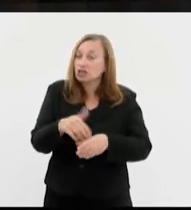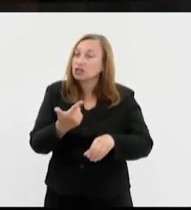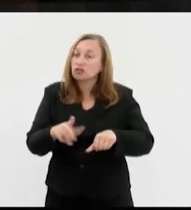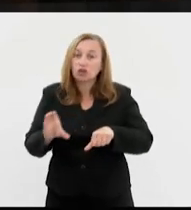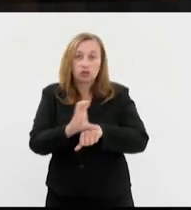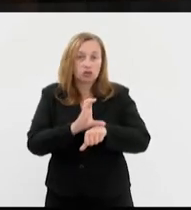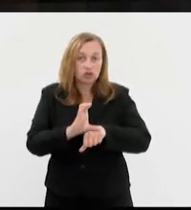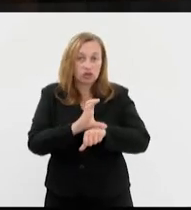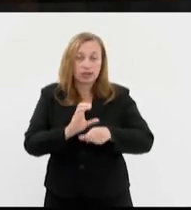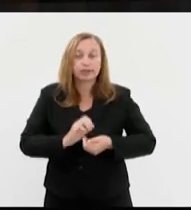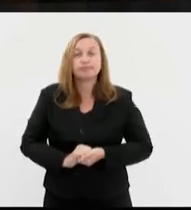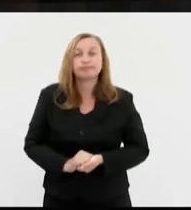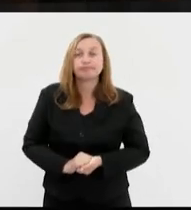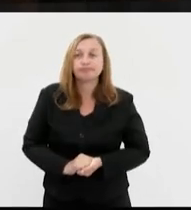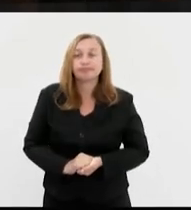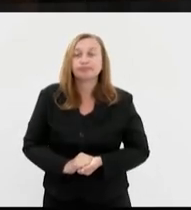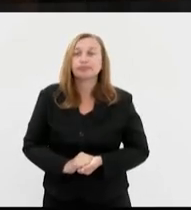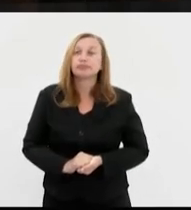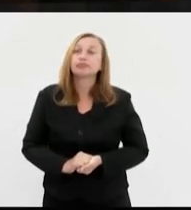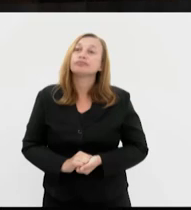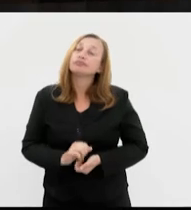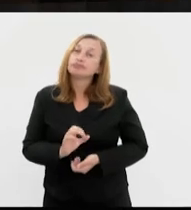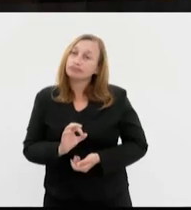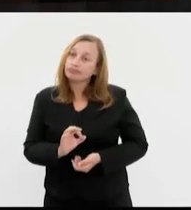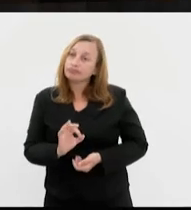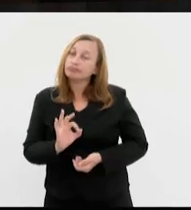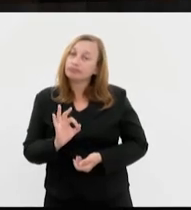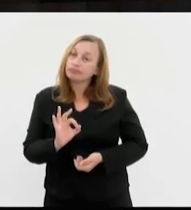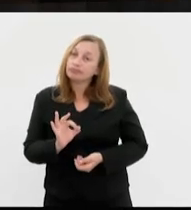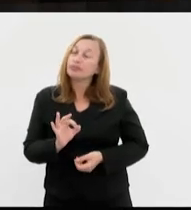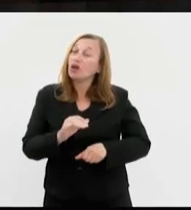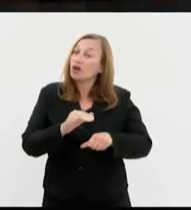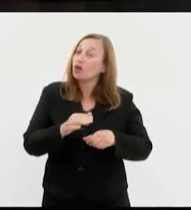inconstitucionalidade. E no mérito, contra.